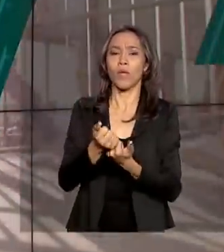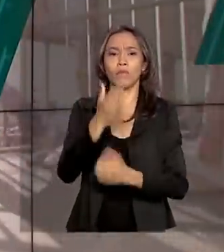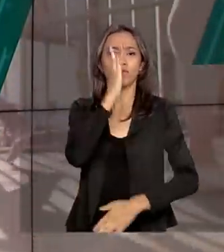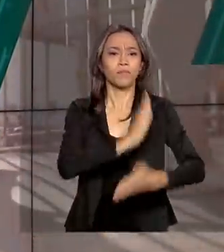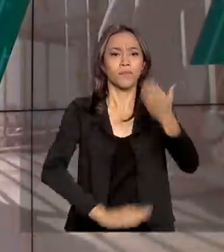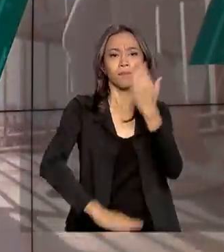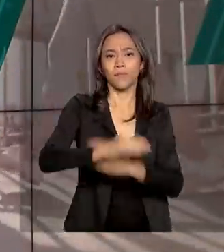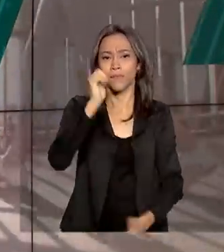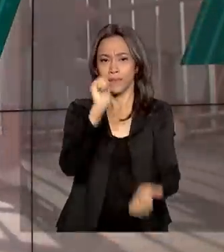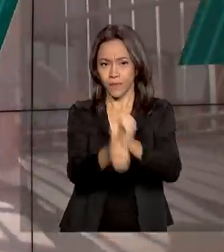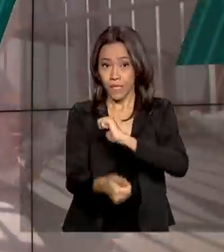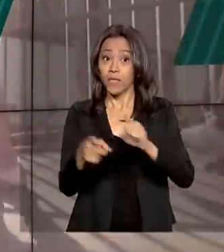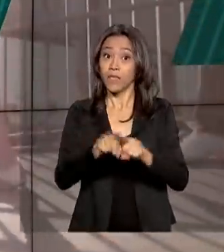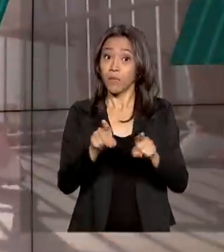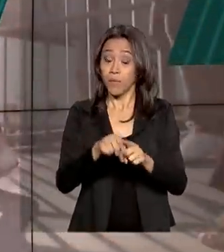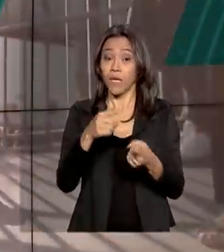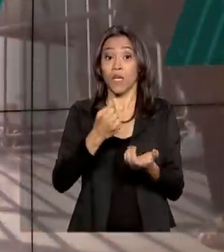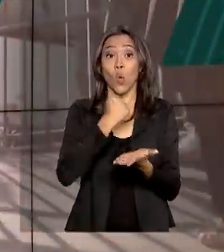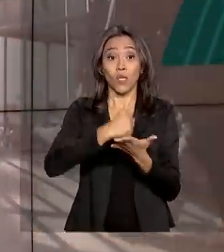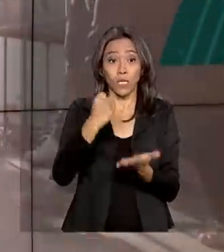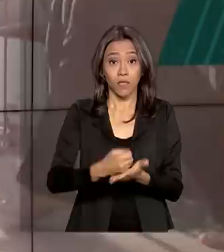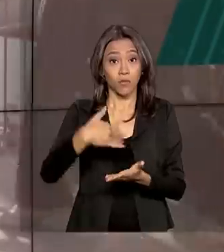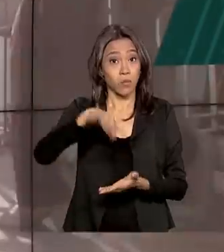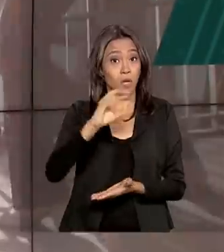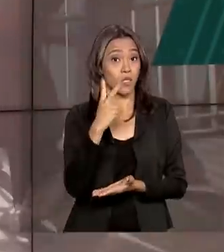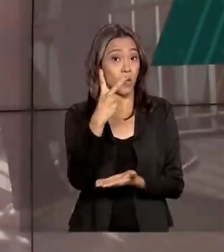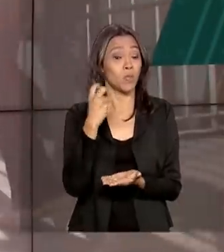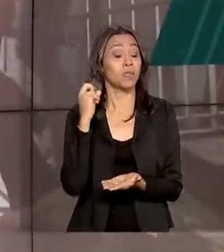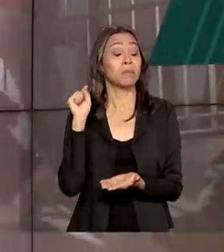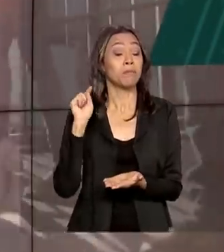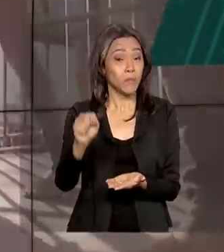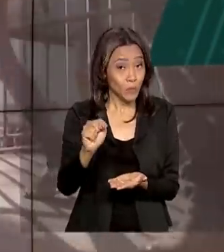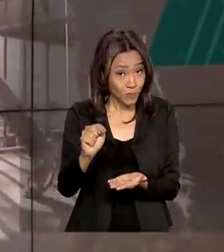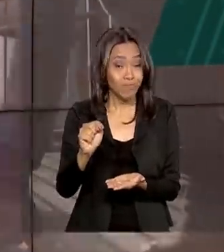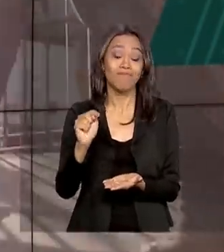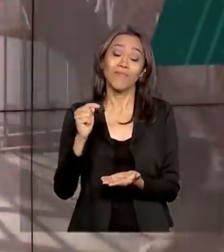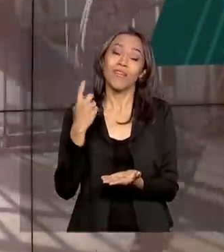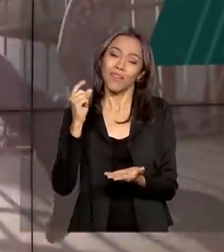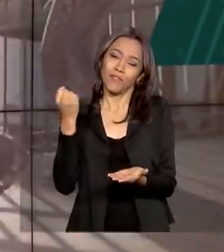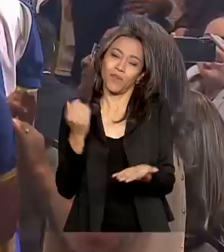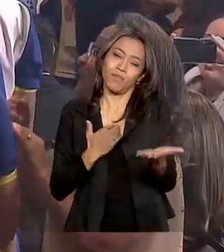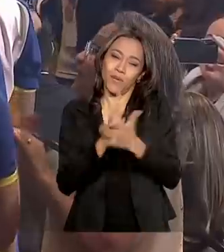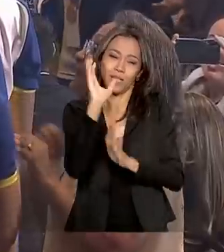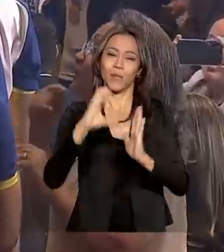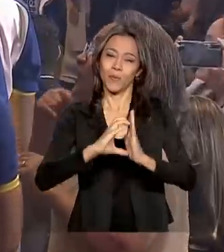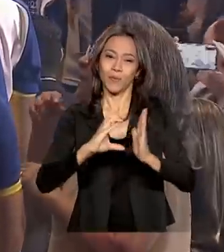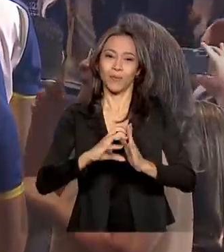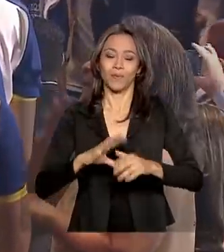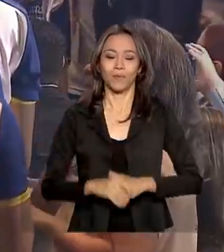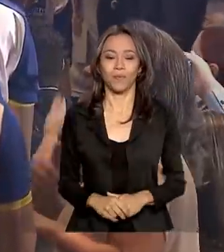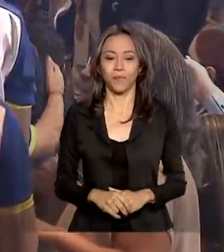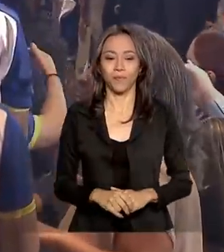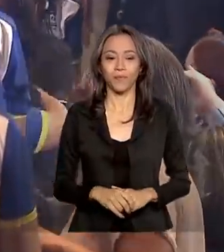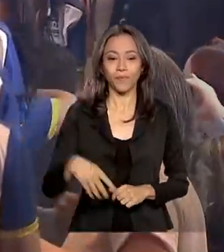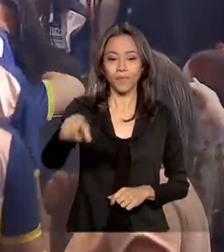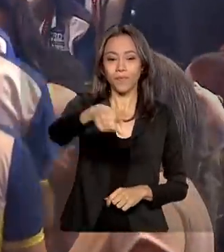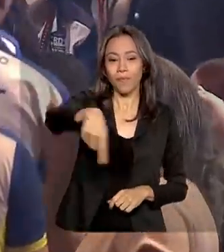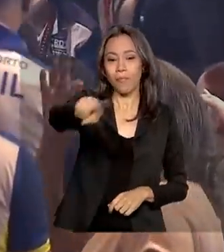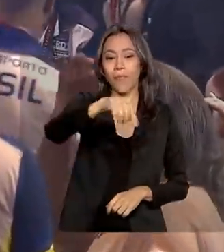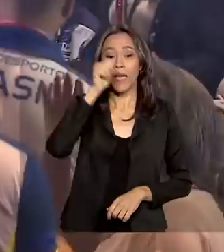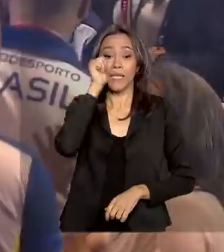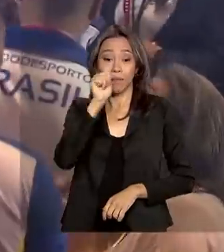contratação de quase 2 mil candidatos com deficiência aprovados em concurso. As meninas